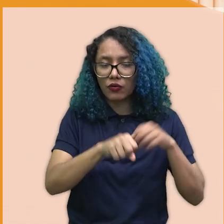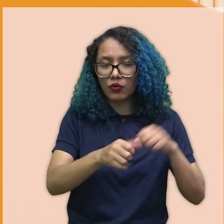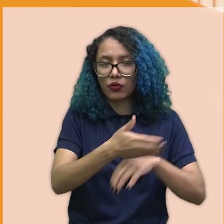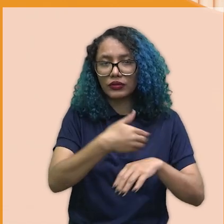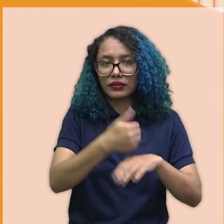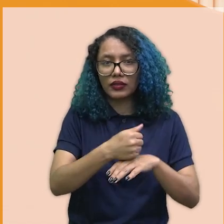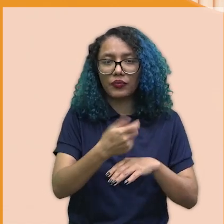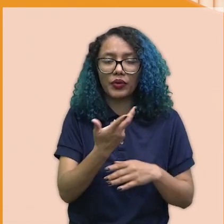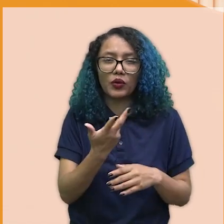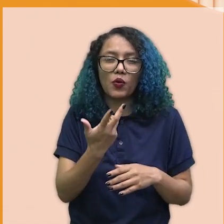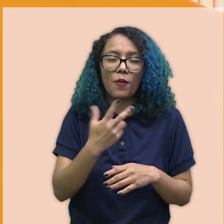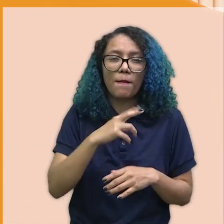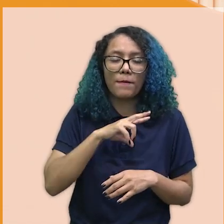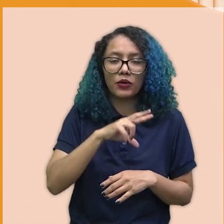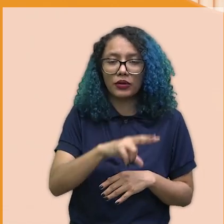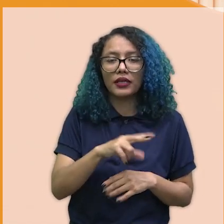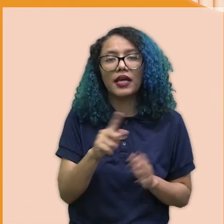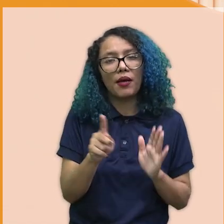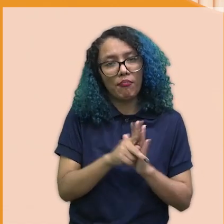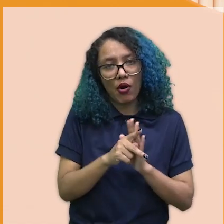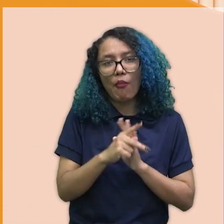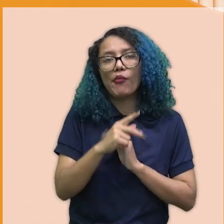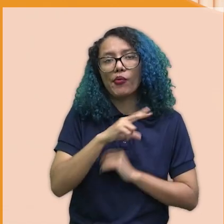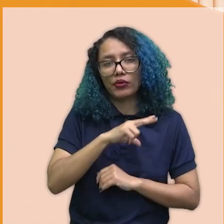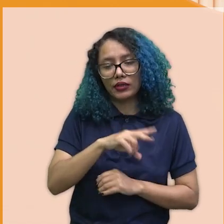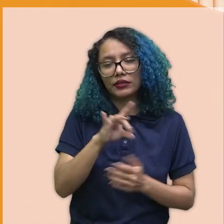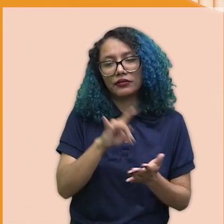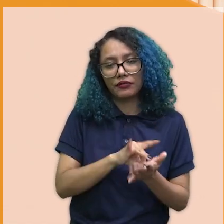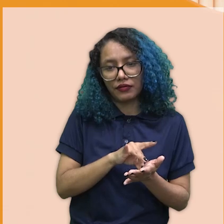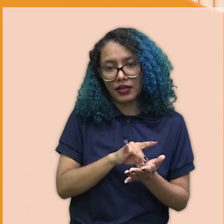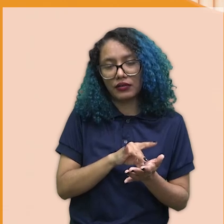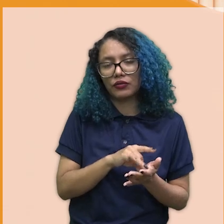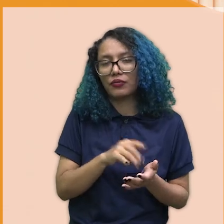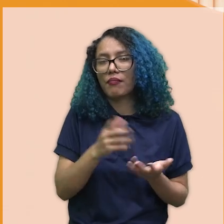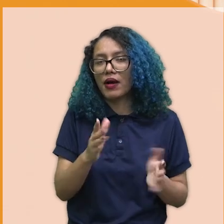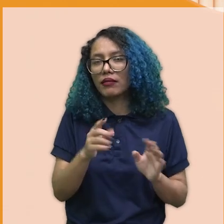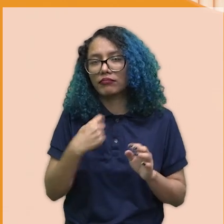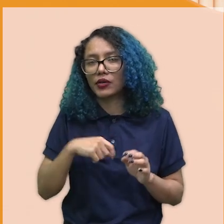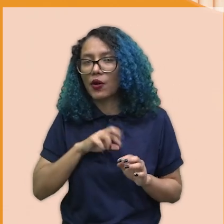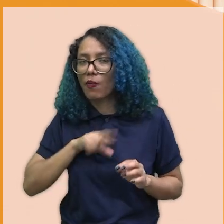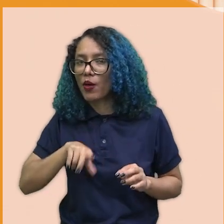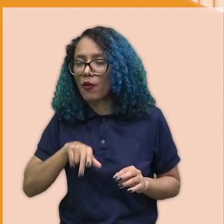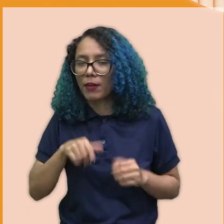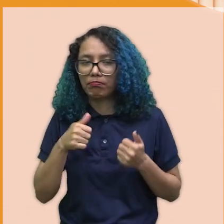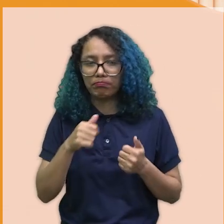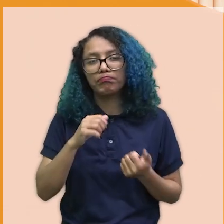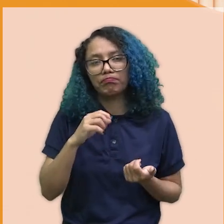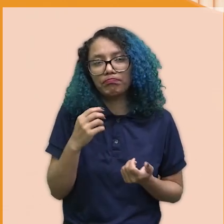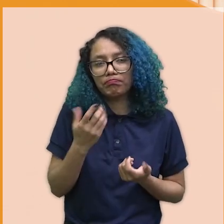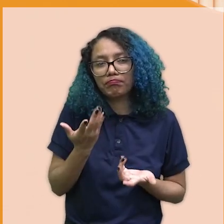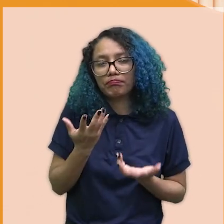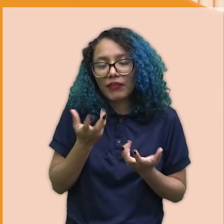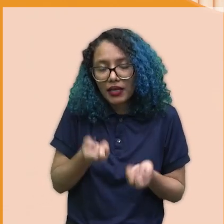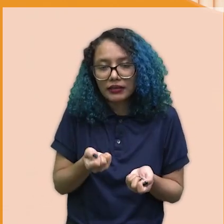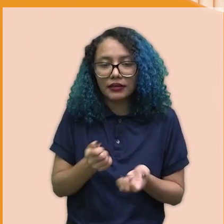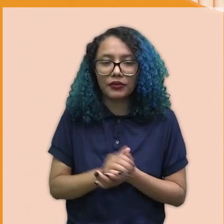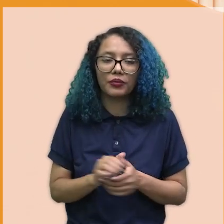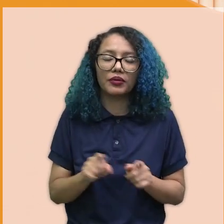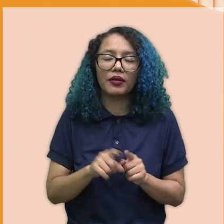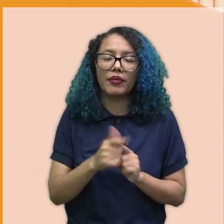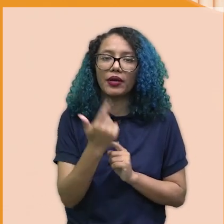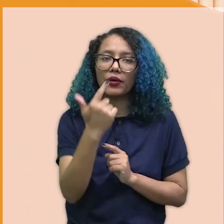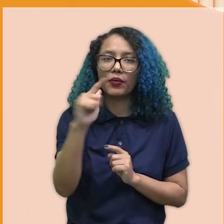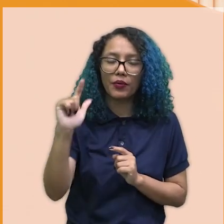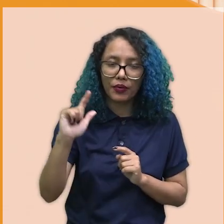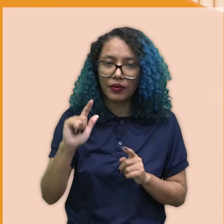da União Ibérica era de domínio português e não mais de domínio espanhol. Outro ponto que eu gostaria de destacar para vocês